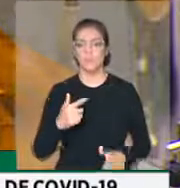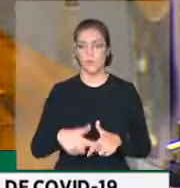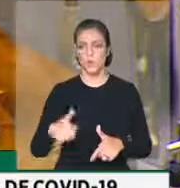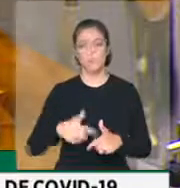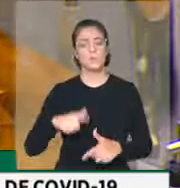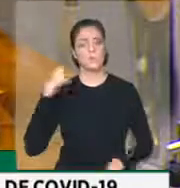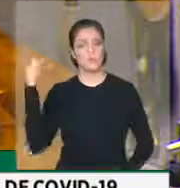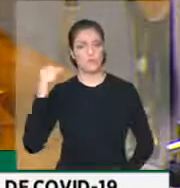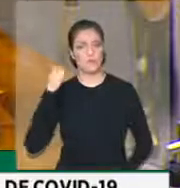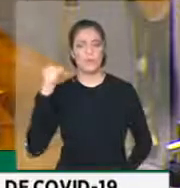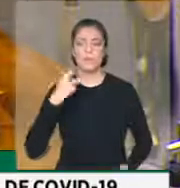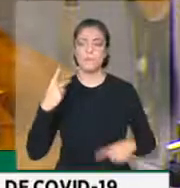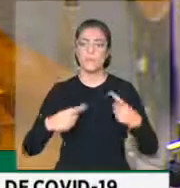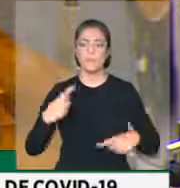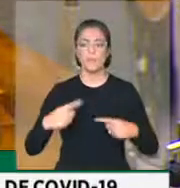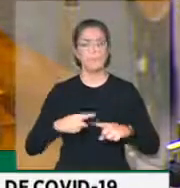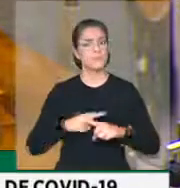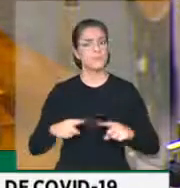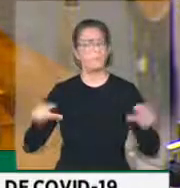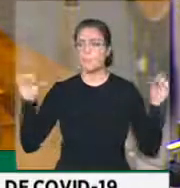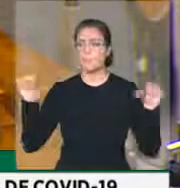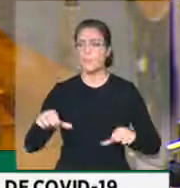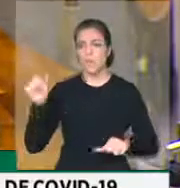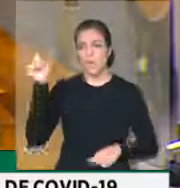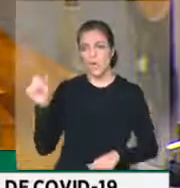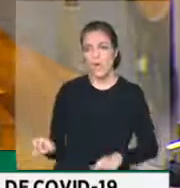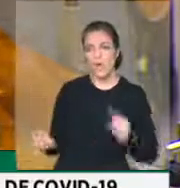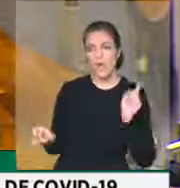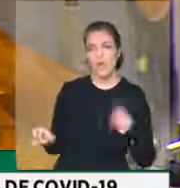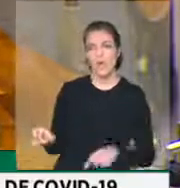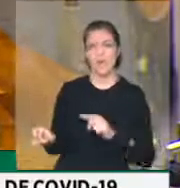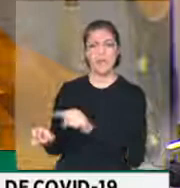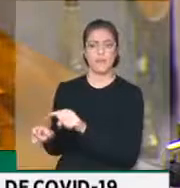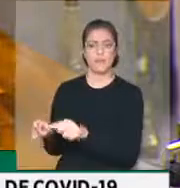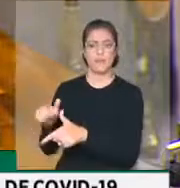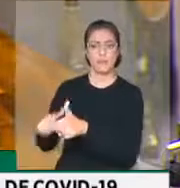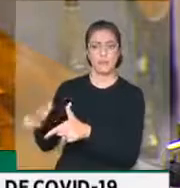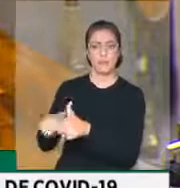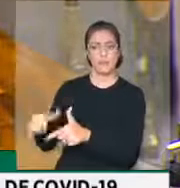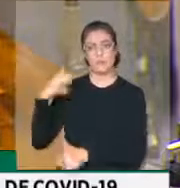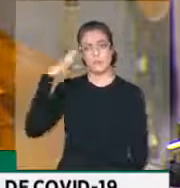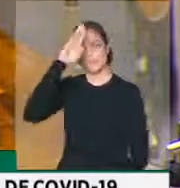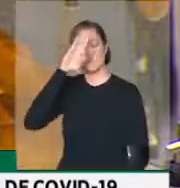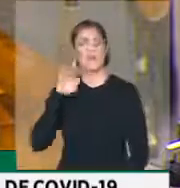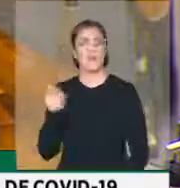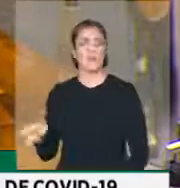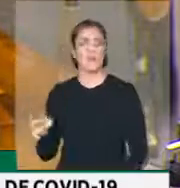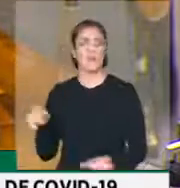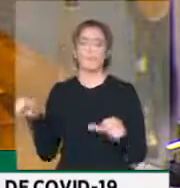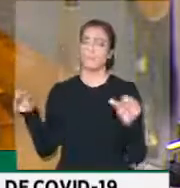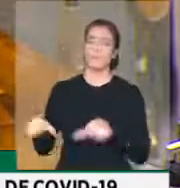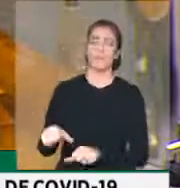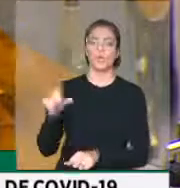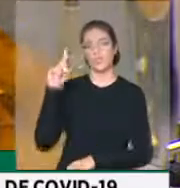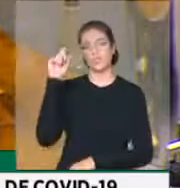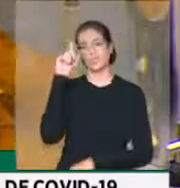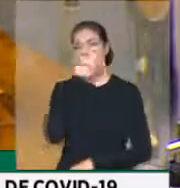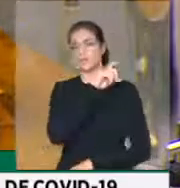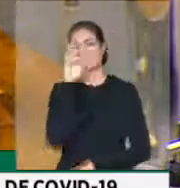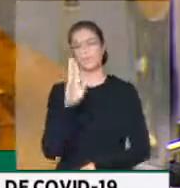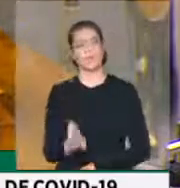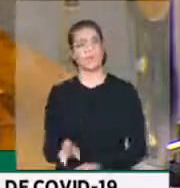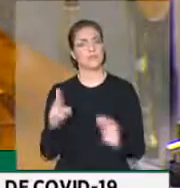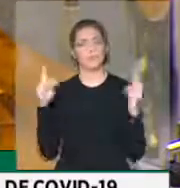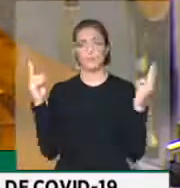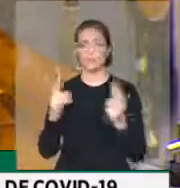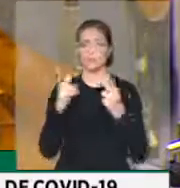nós sabemos que o Bolsonaro é a própria crise política em si. E ele transforma a situação que já é muito difícil para o nosso povo numa situação